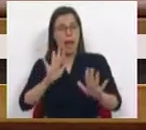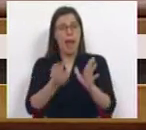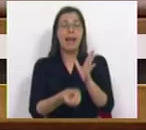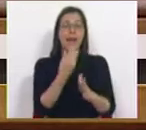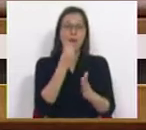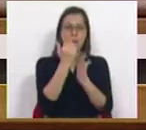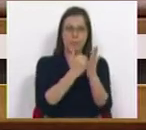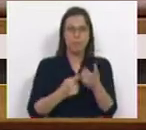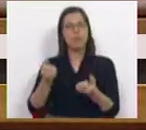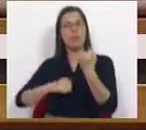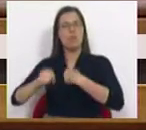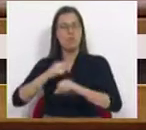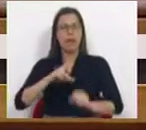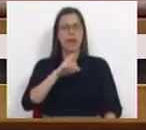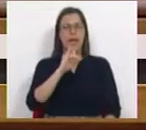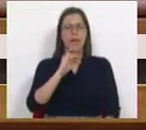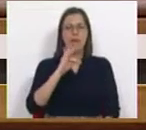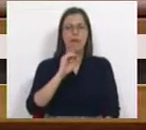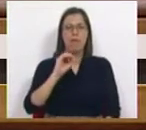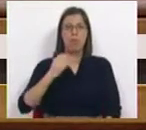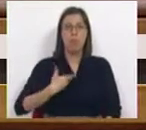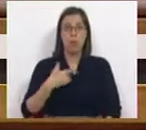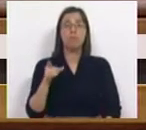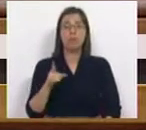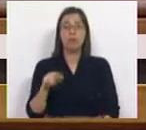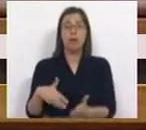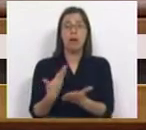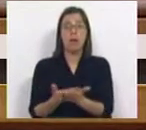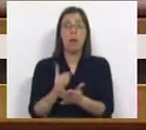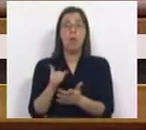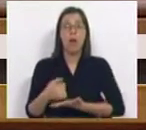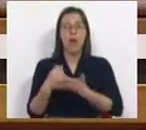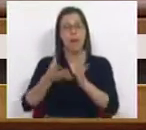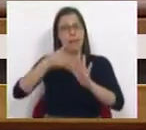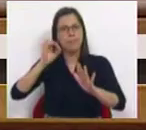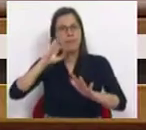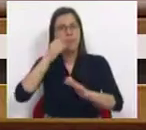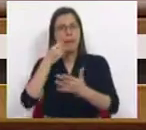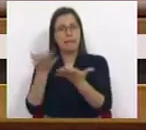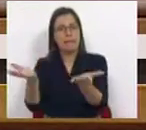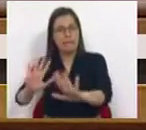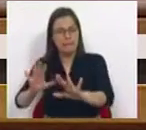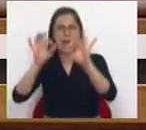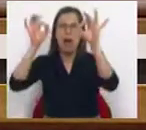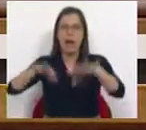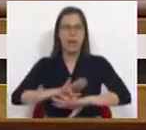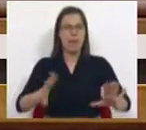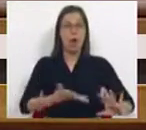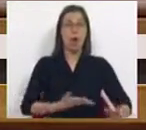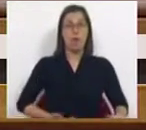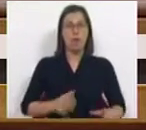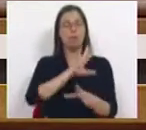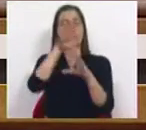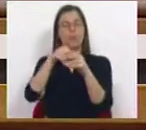alimentar, pelo movimento ReFood, um movimento que se propõe contribuir para eliminar o desperdício alimentar, acabar com a fome